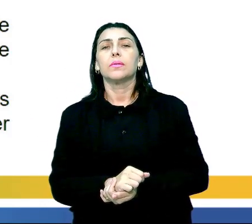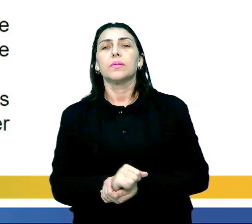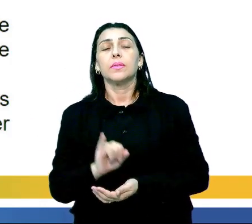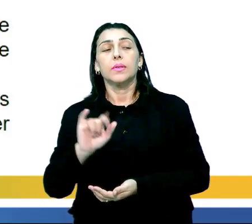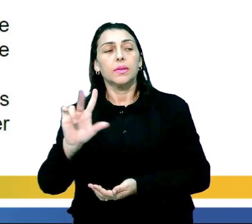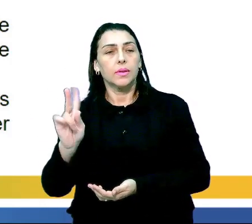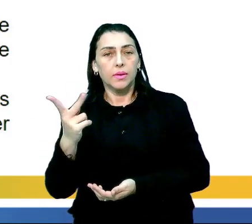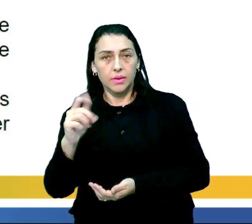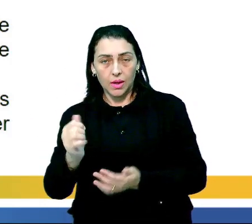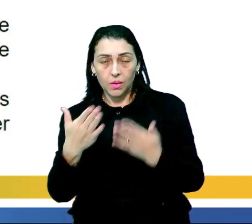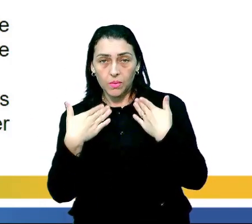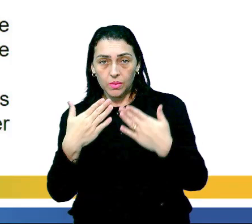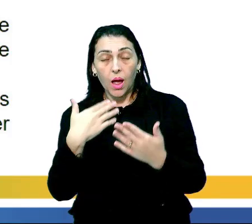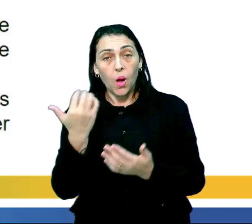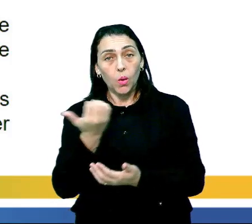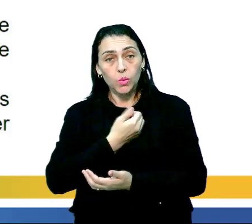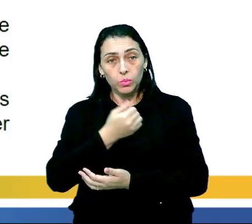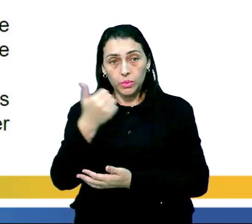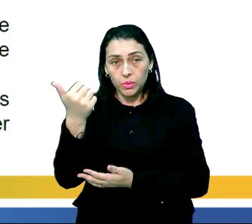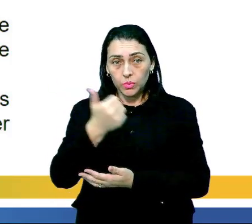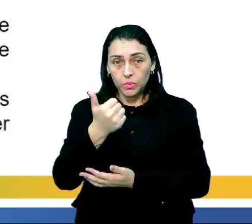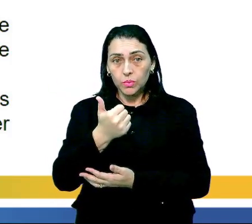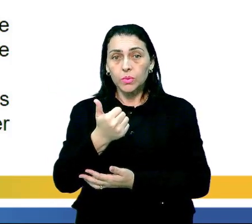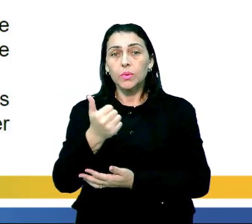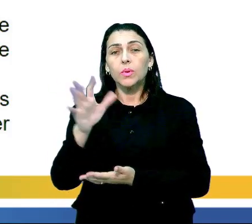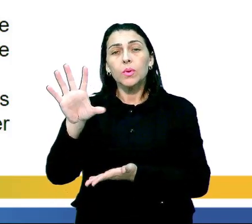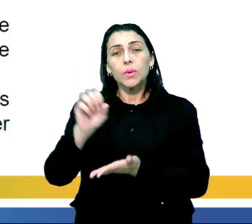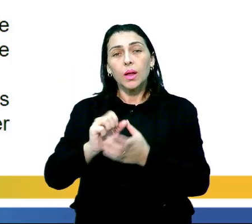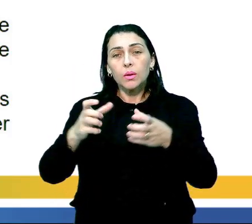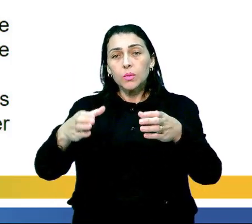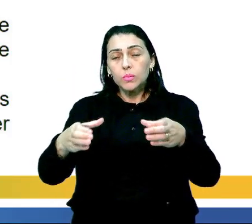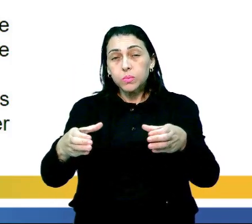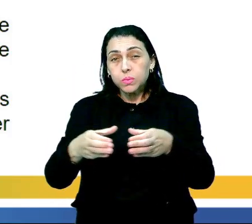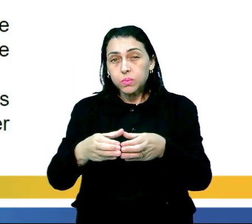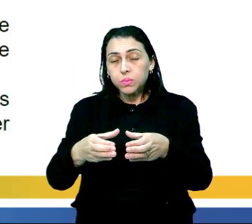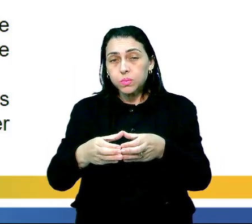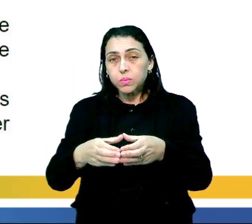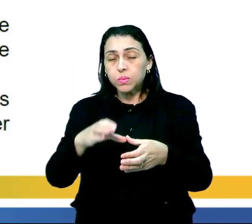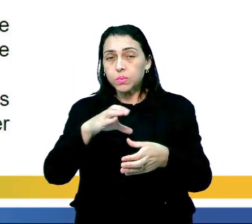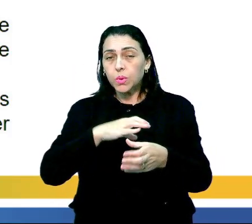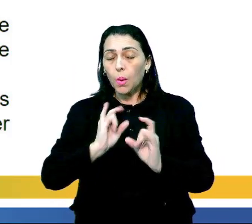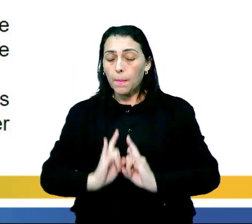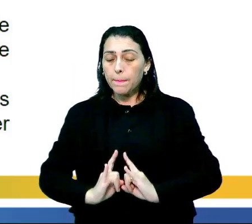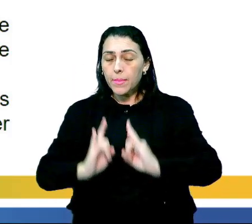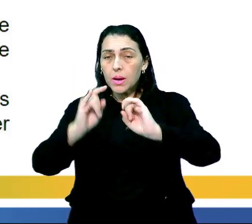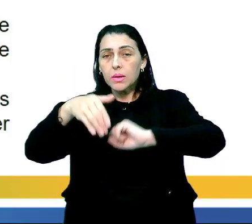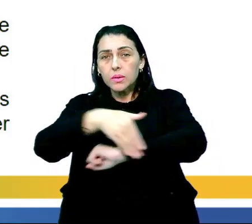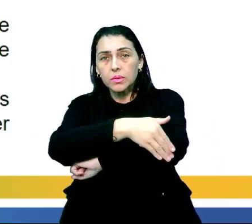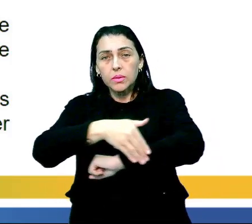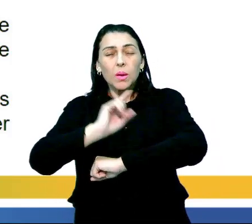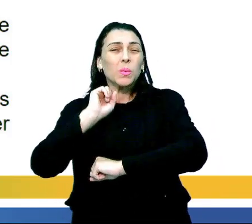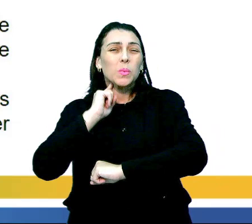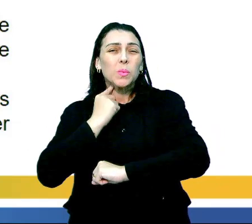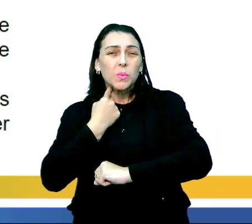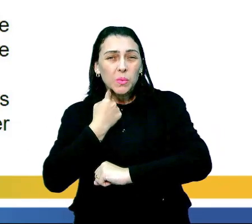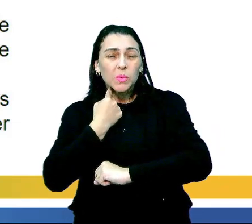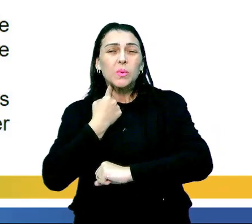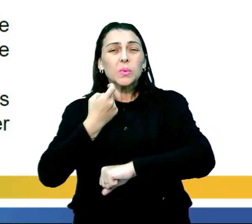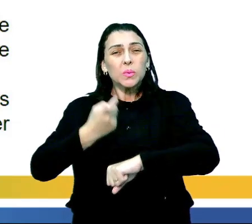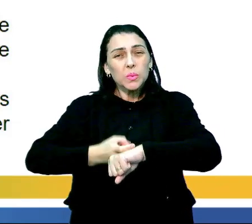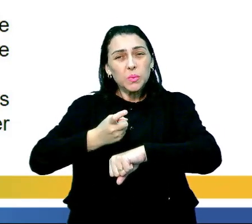de calor é o número 1, a área central das grandes aglomerações urbanas, com prédios, asfalto, poluição,